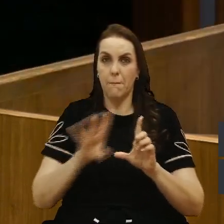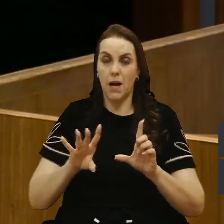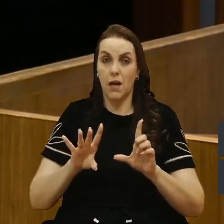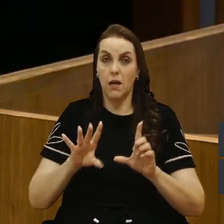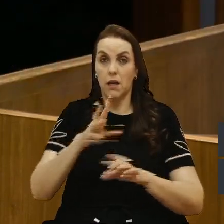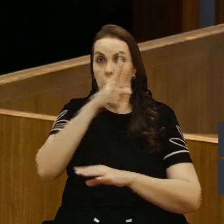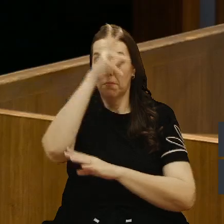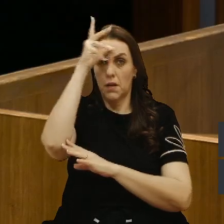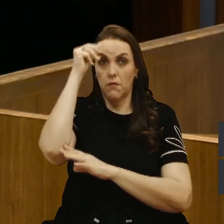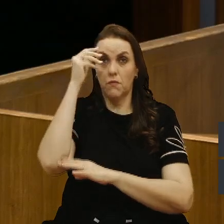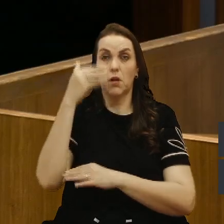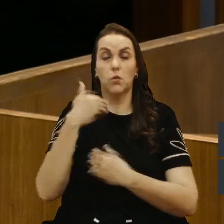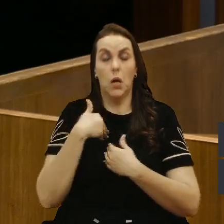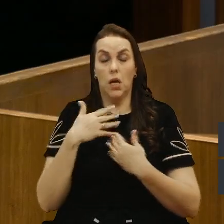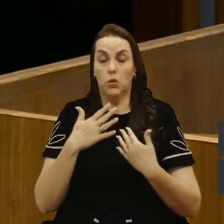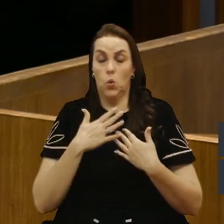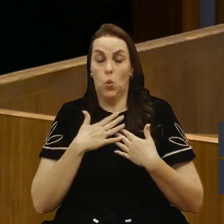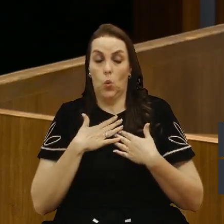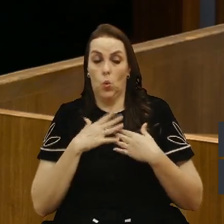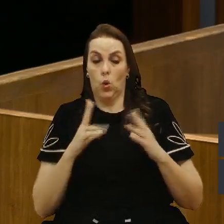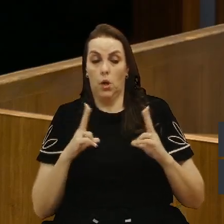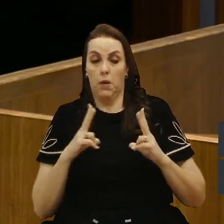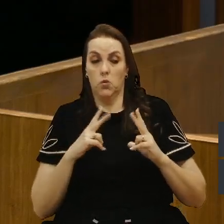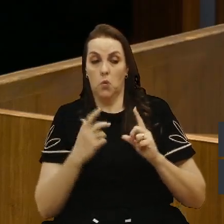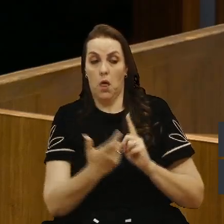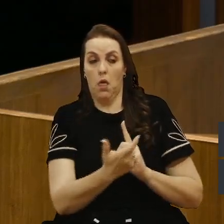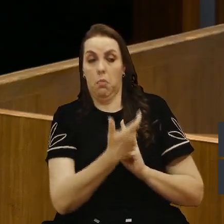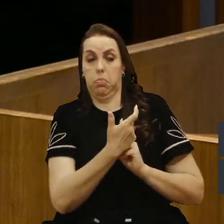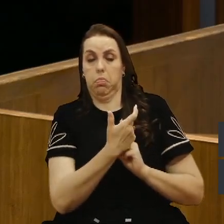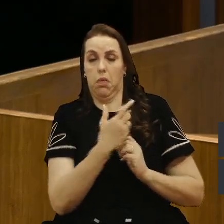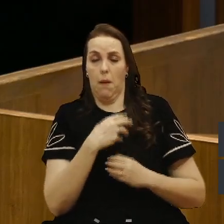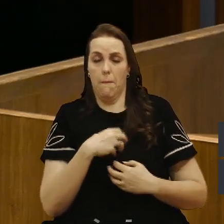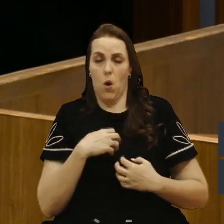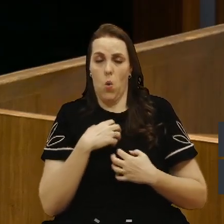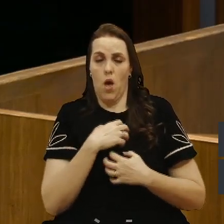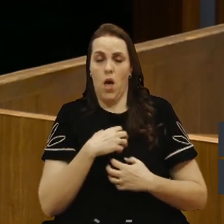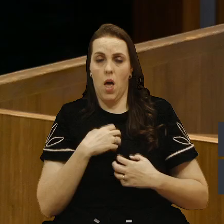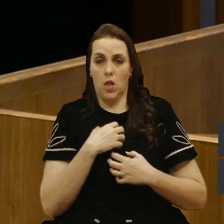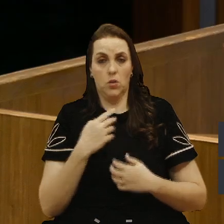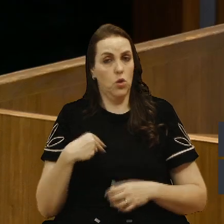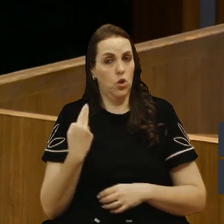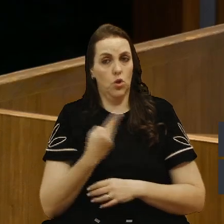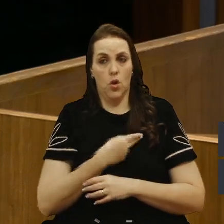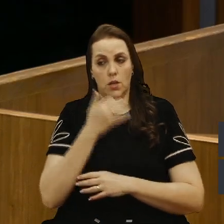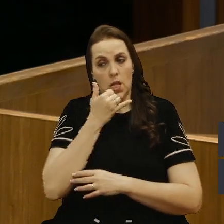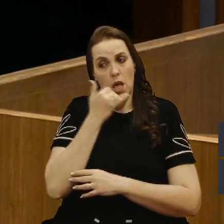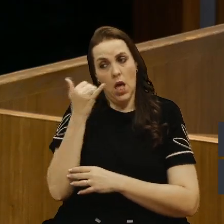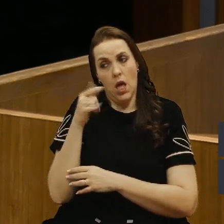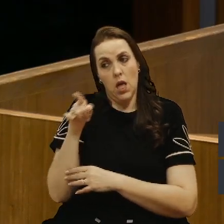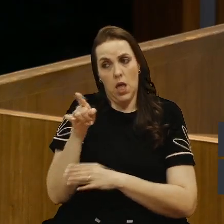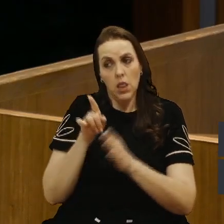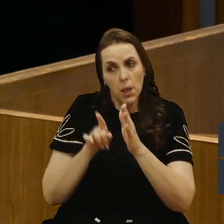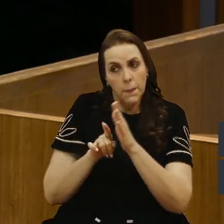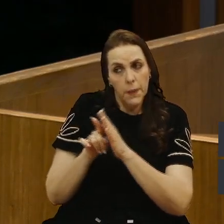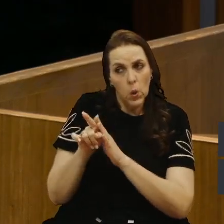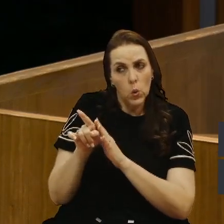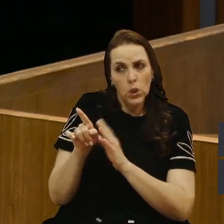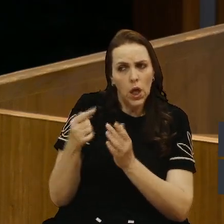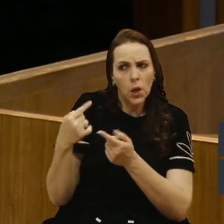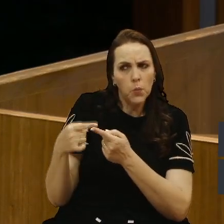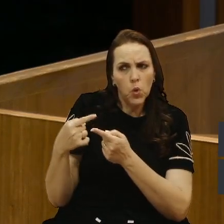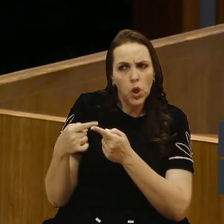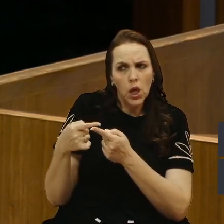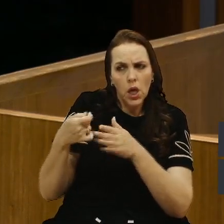prefeito levou muito para o pessoal, né? Ele ficou muito magoado de a gente não ter ligado para ele, perguntado por que